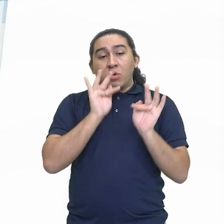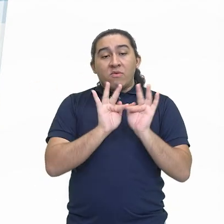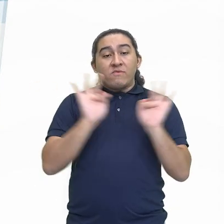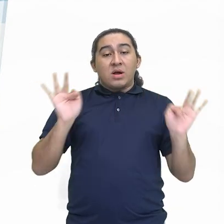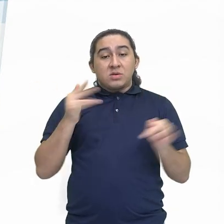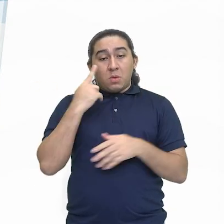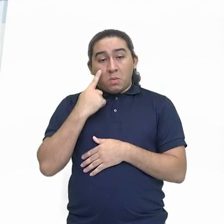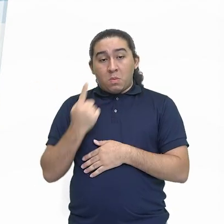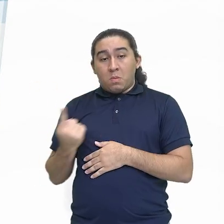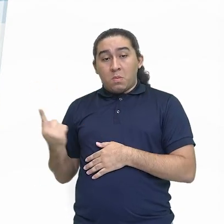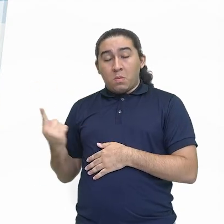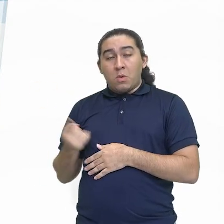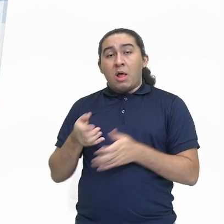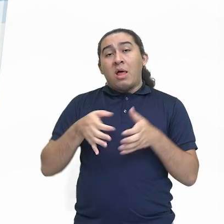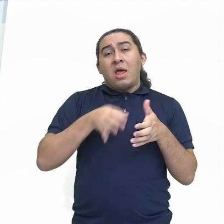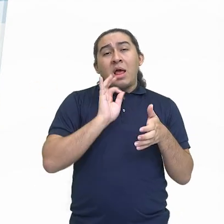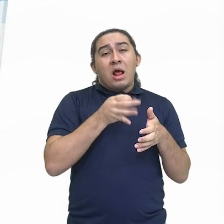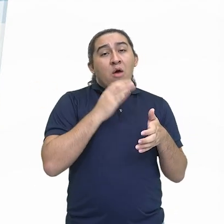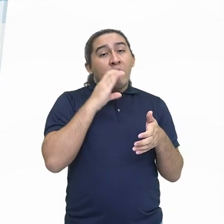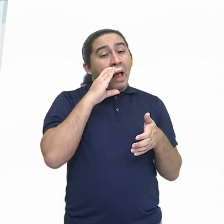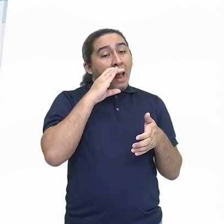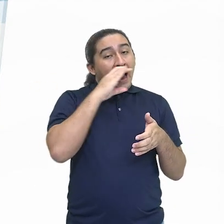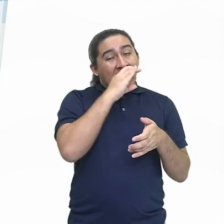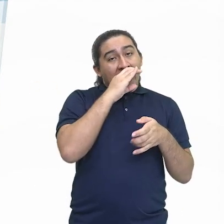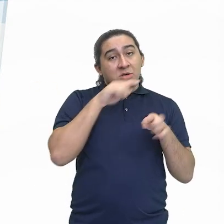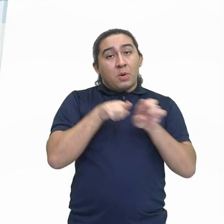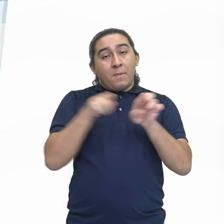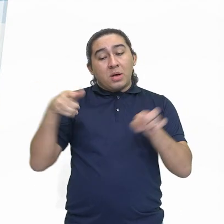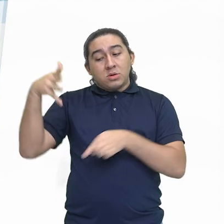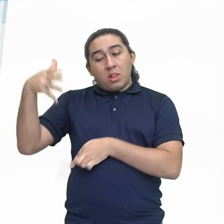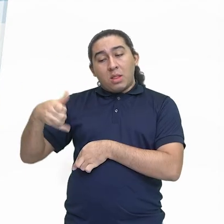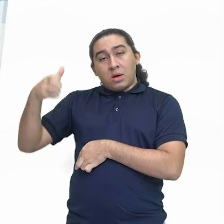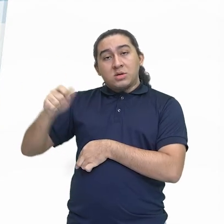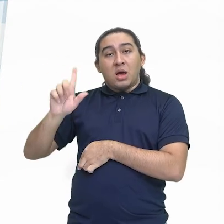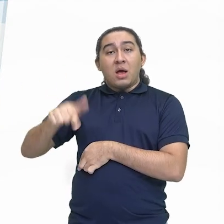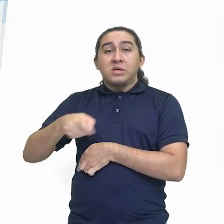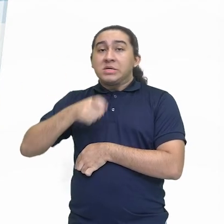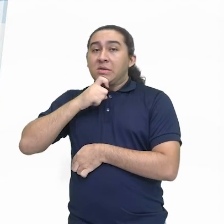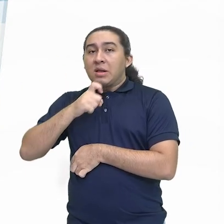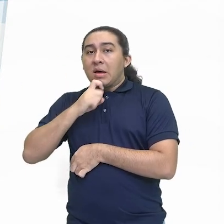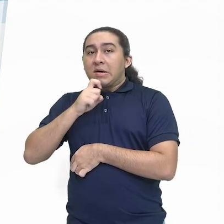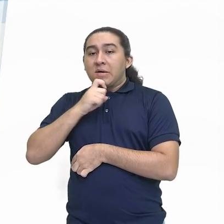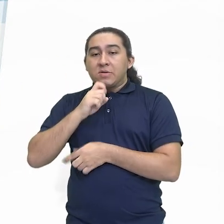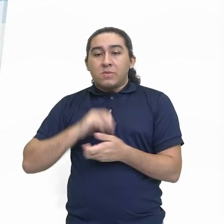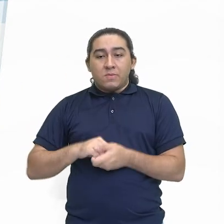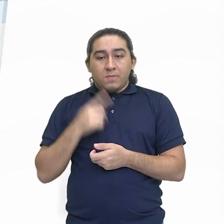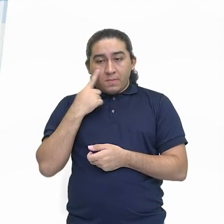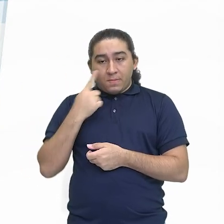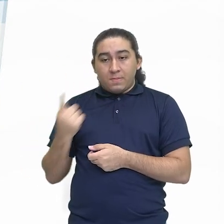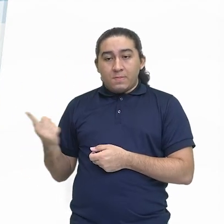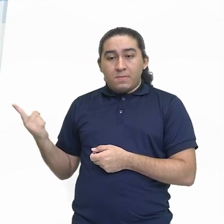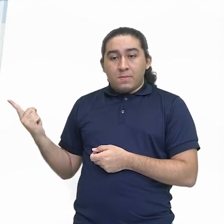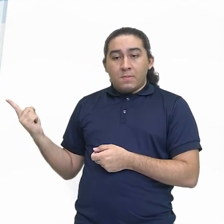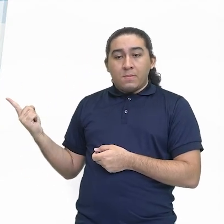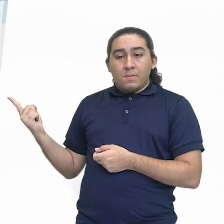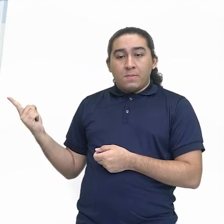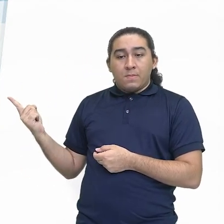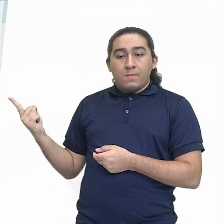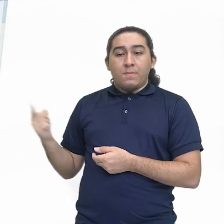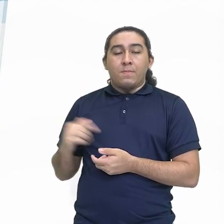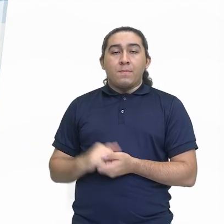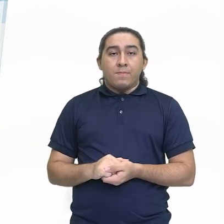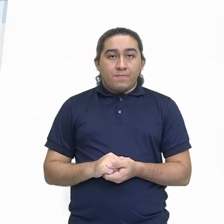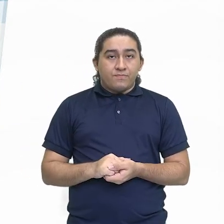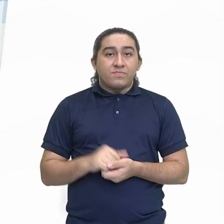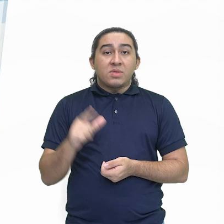quente, mas o leite está gelado. Então, na mesma oração, eu tenho duas